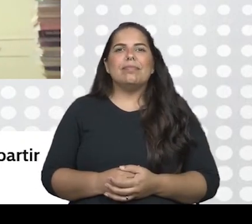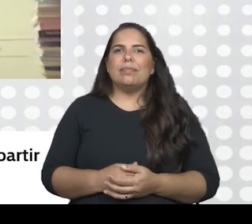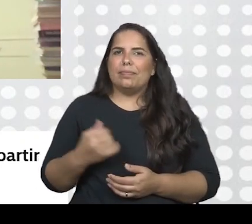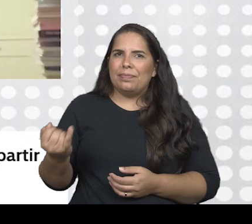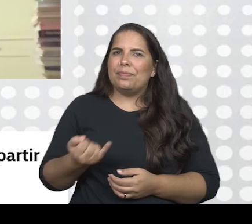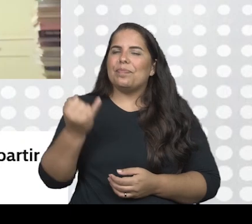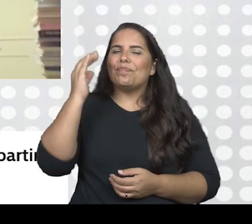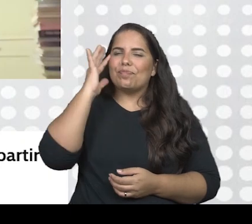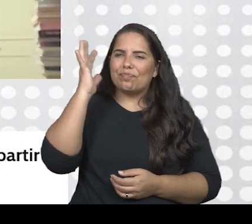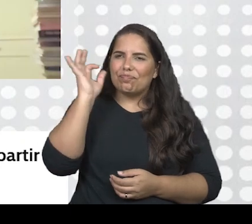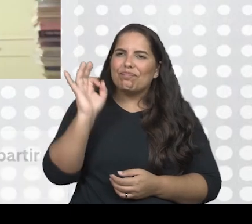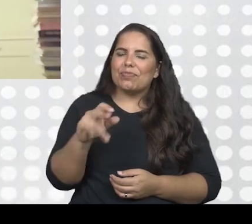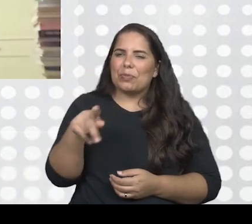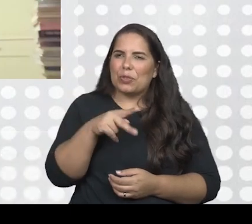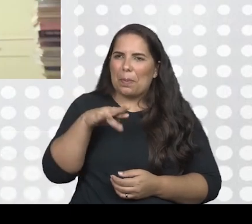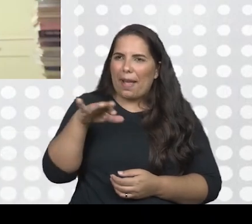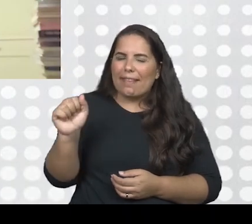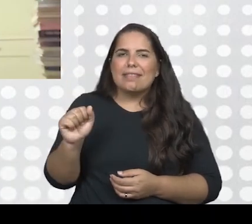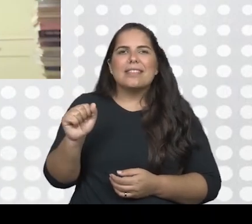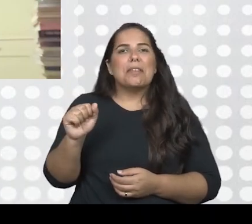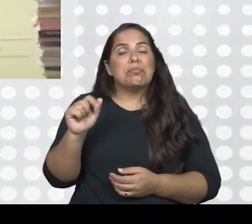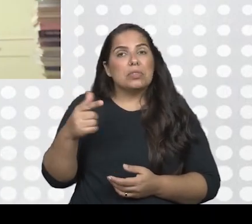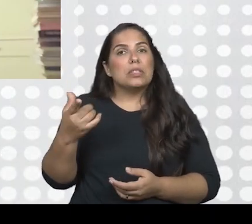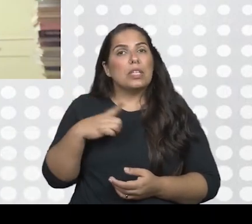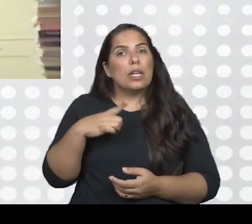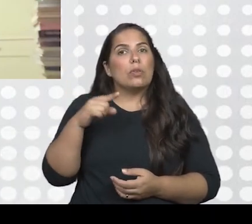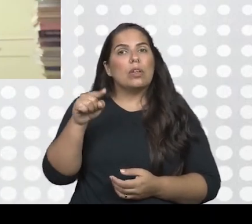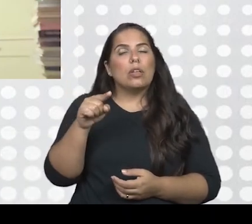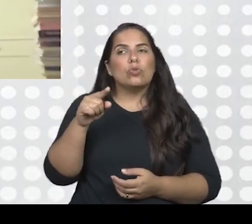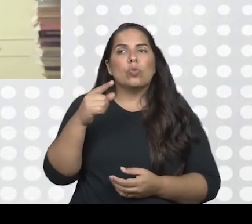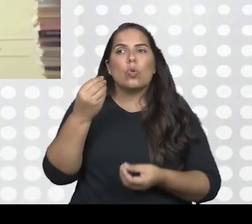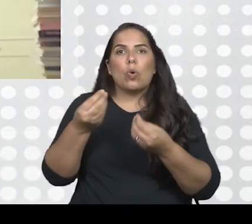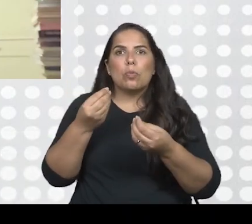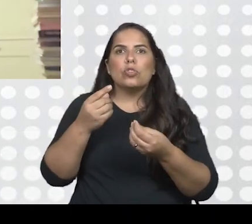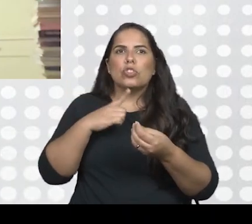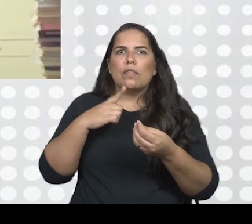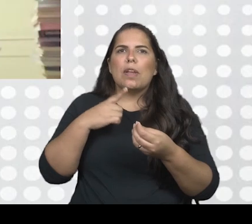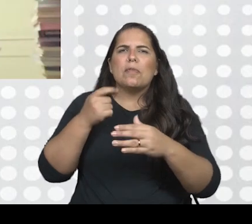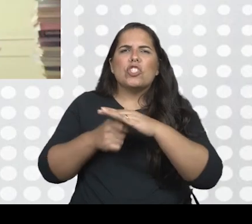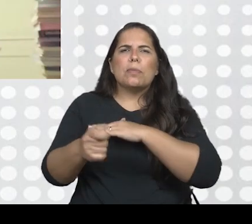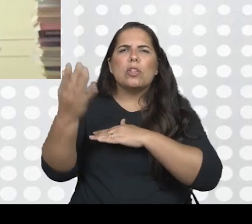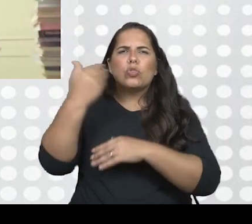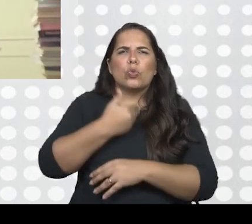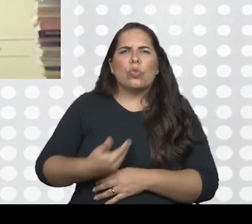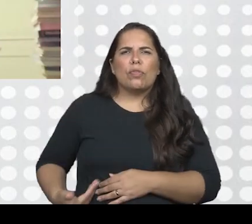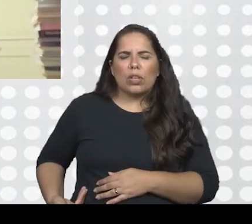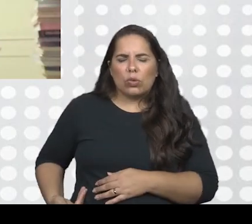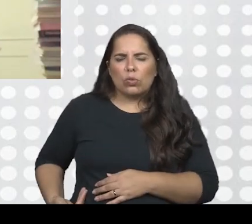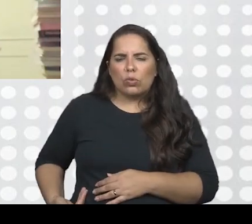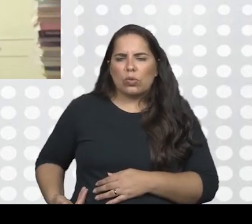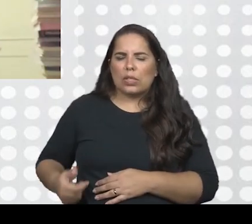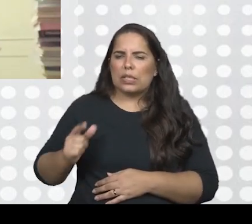Importantíssima reflexão, professora Márcia, sobretudo a partir, né, do investimento que tivemos do governo anterior,